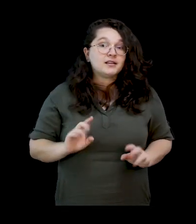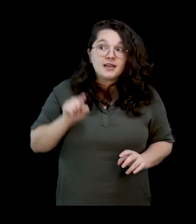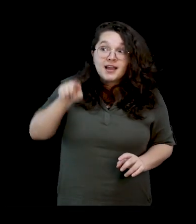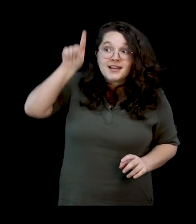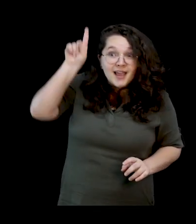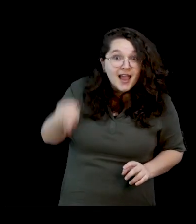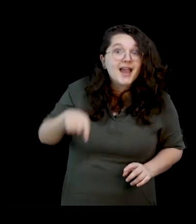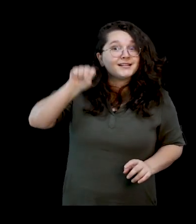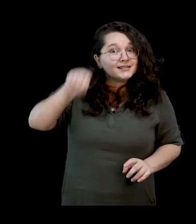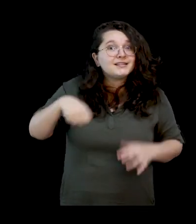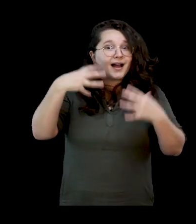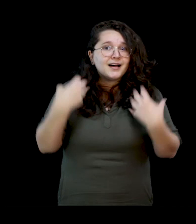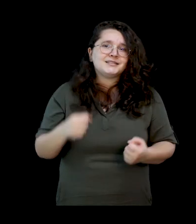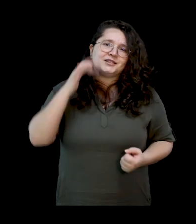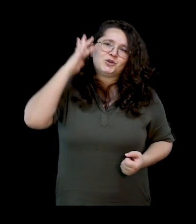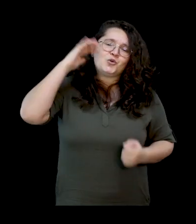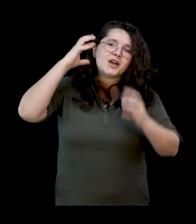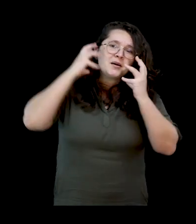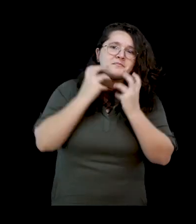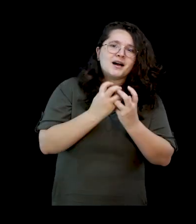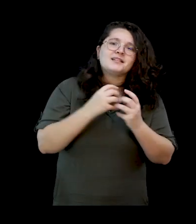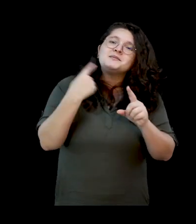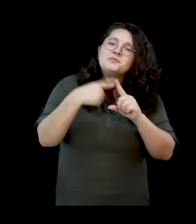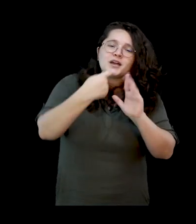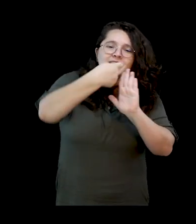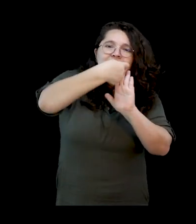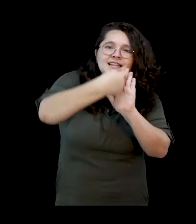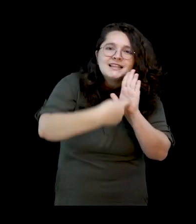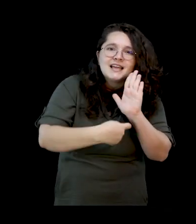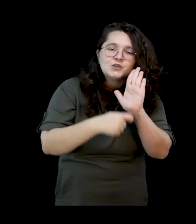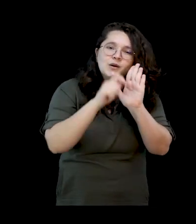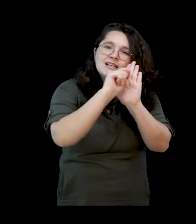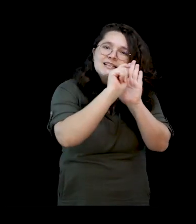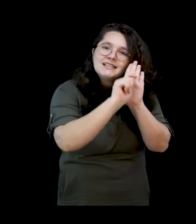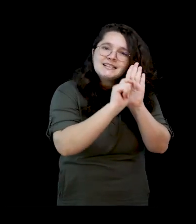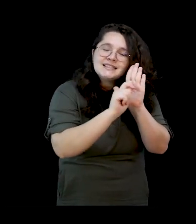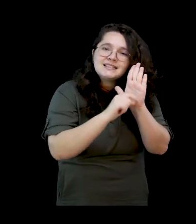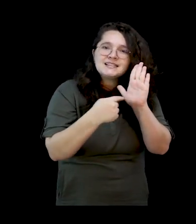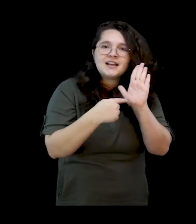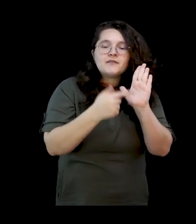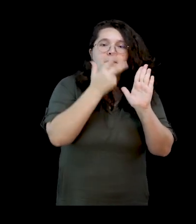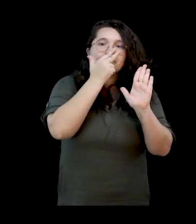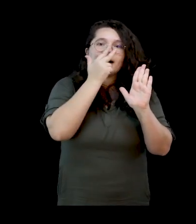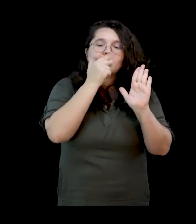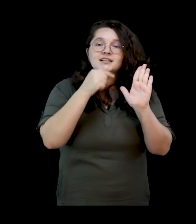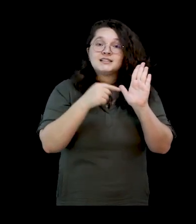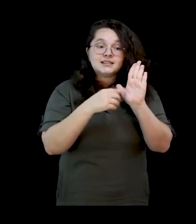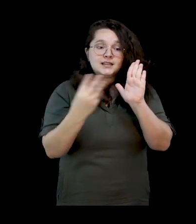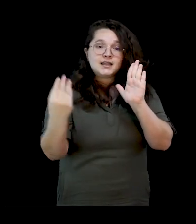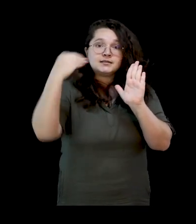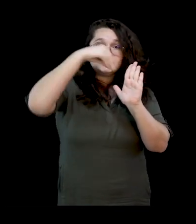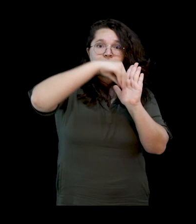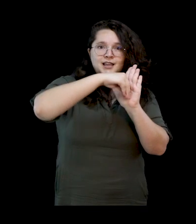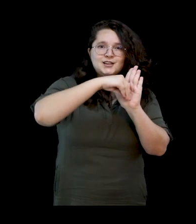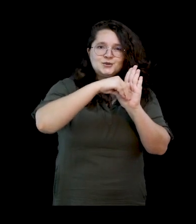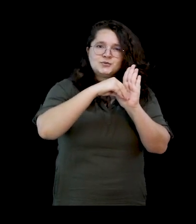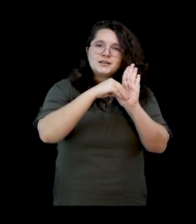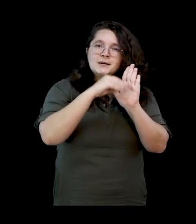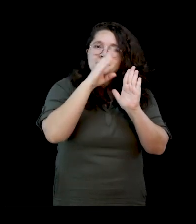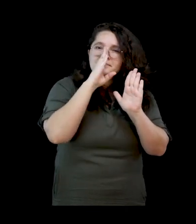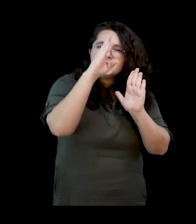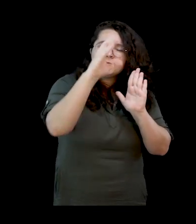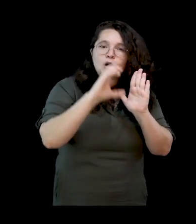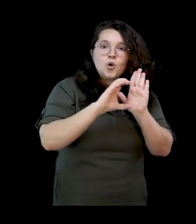É, ele é tão marxista que o que ele faz aqui nesse livro, Tragédia da Cultura, é atualizar um dos